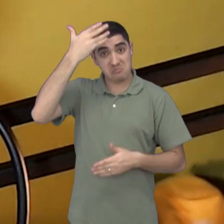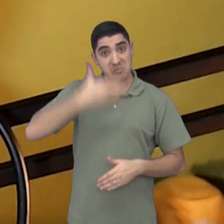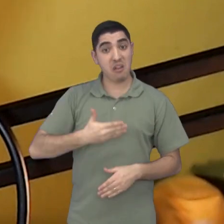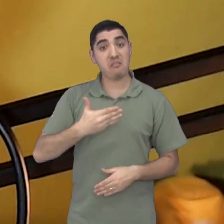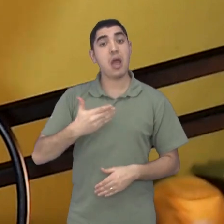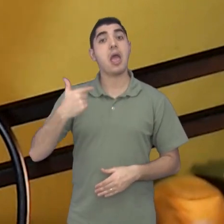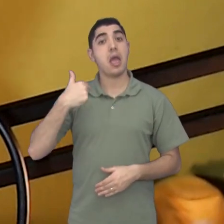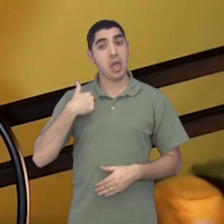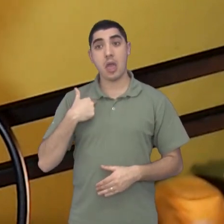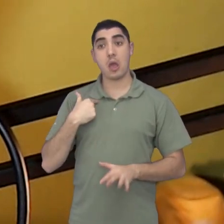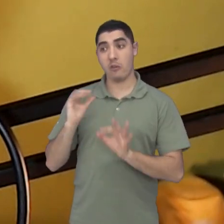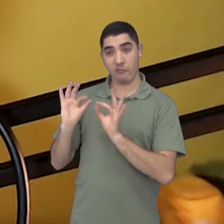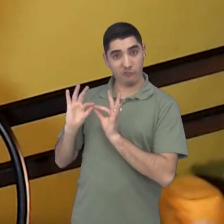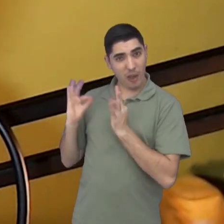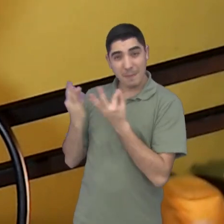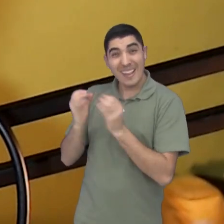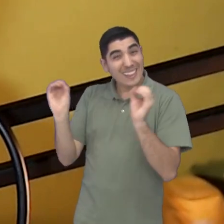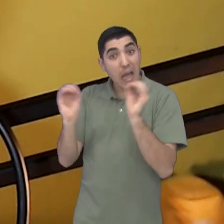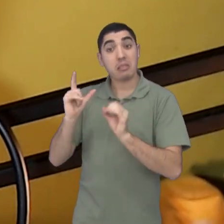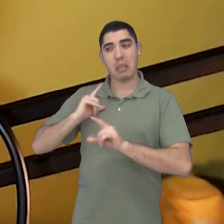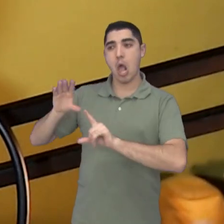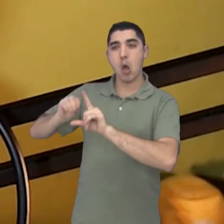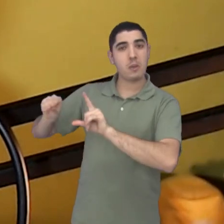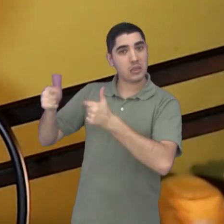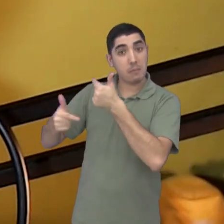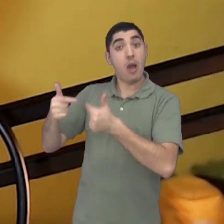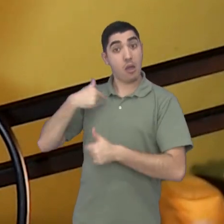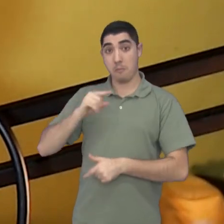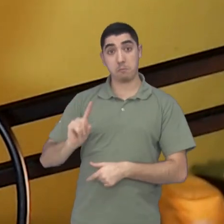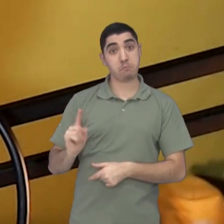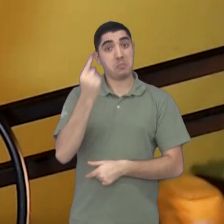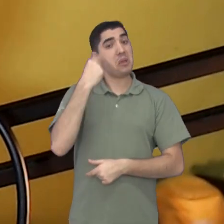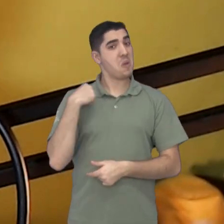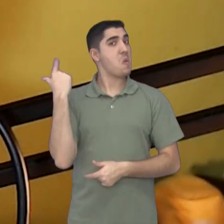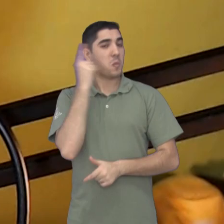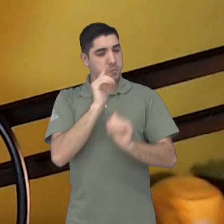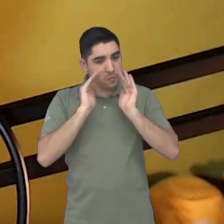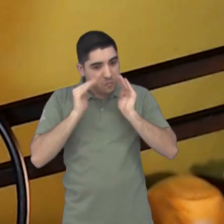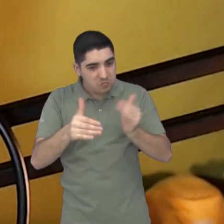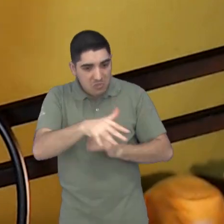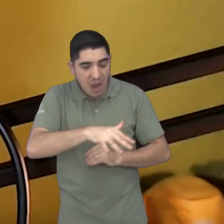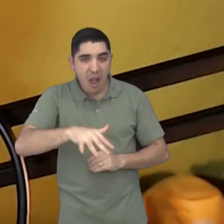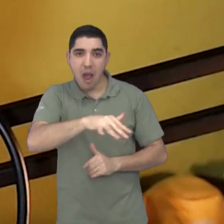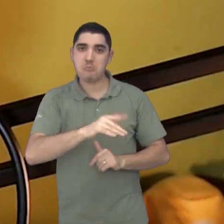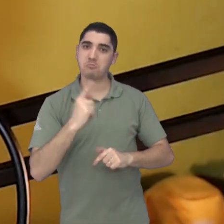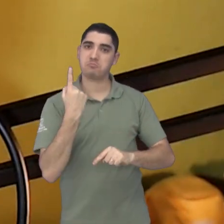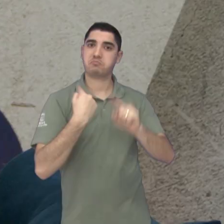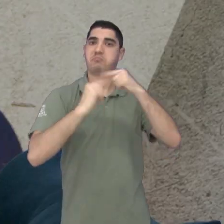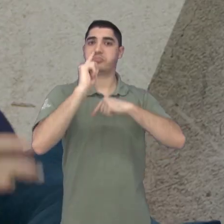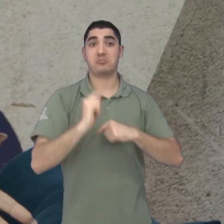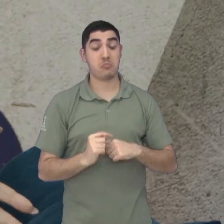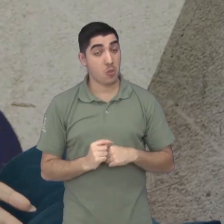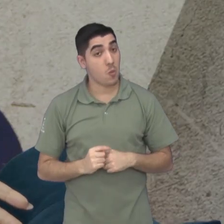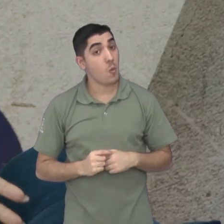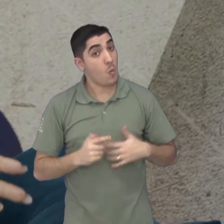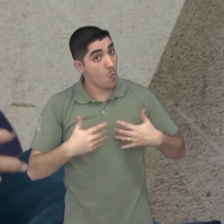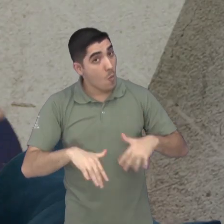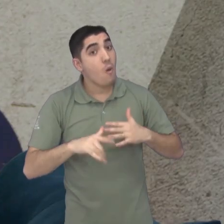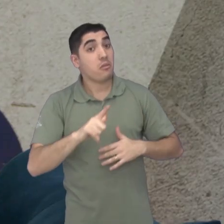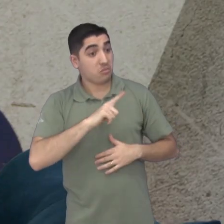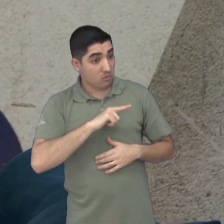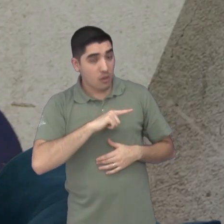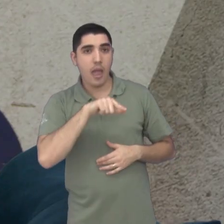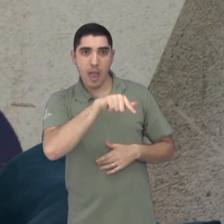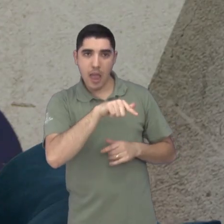comprovar. Não vim de nenhuma família da dublagem e eu consegui cavar meu nicho, né? Tem mercado, né?